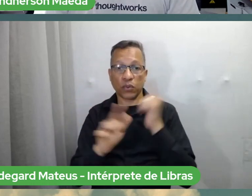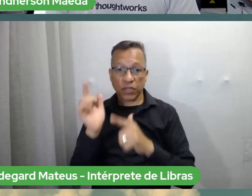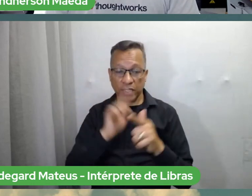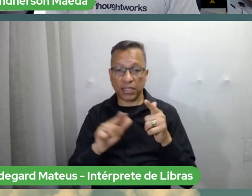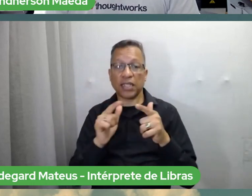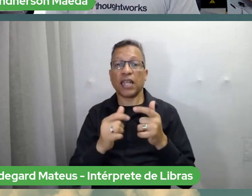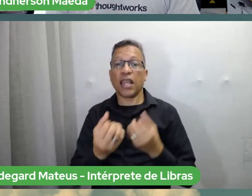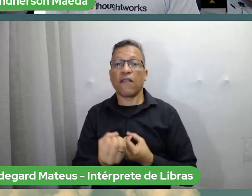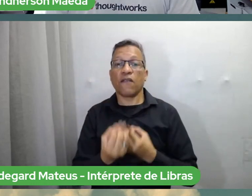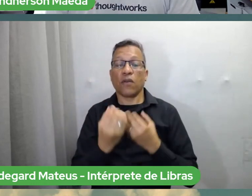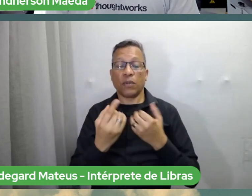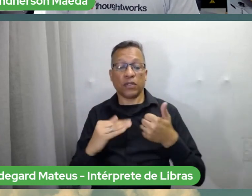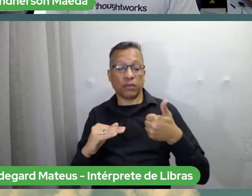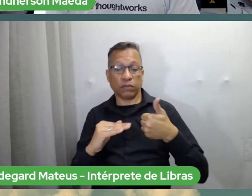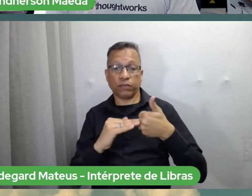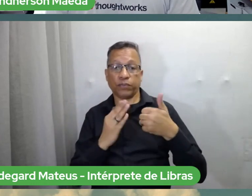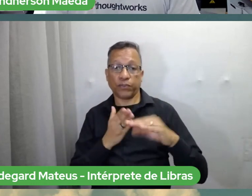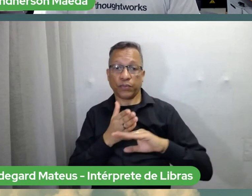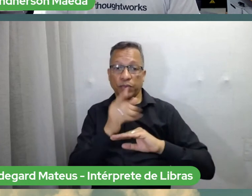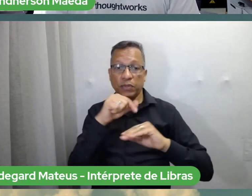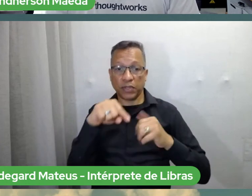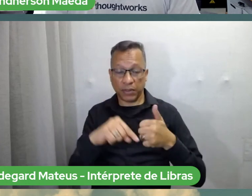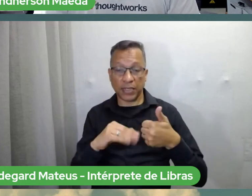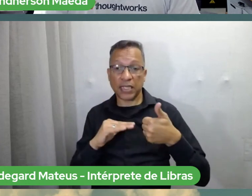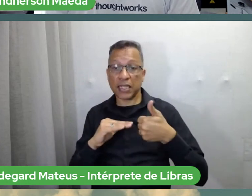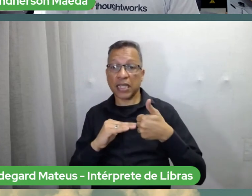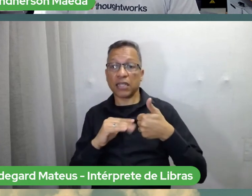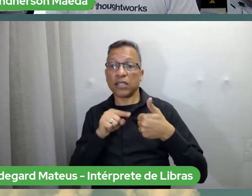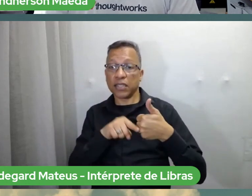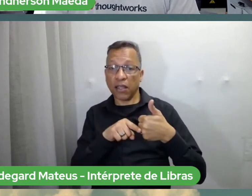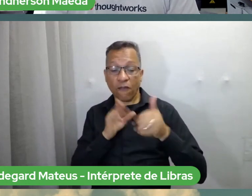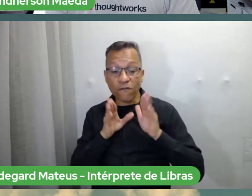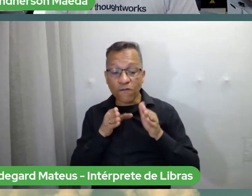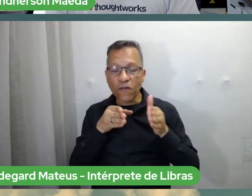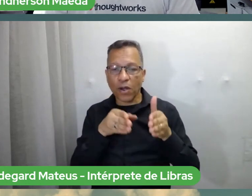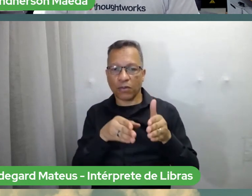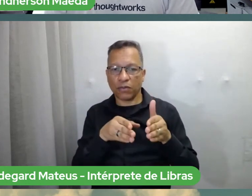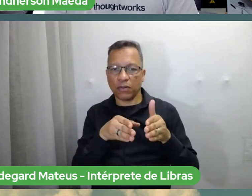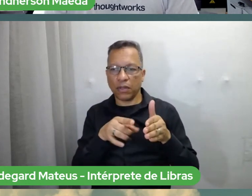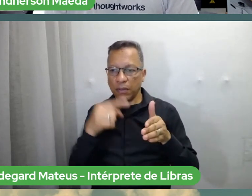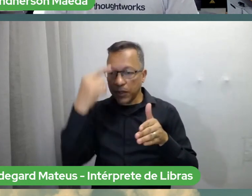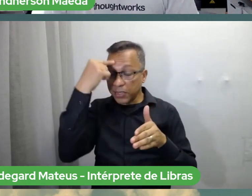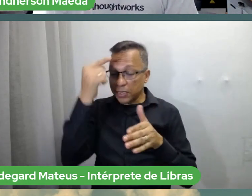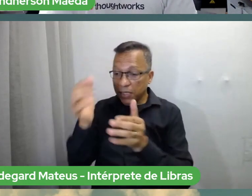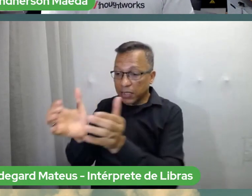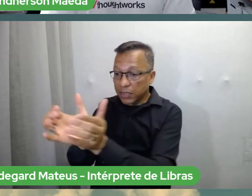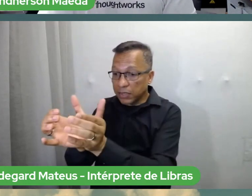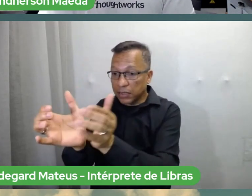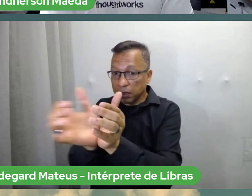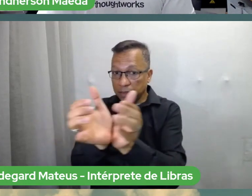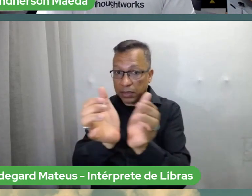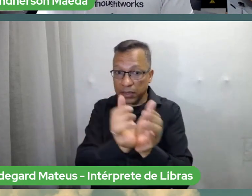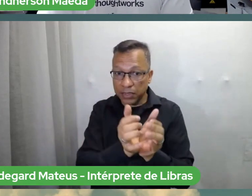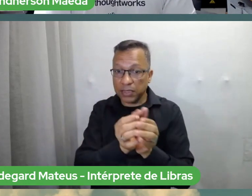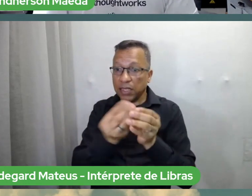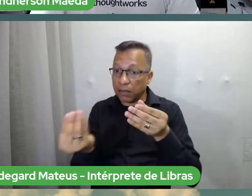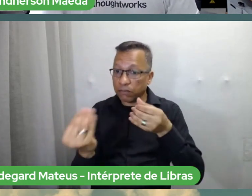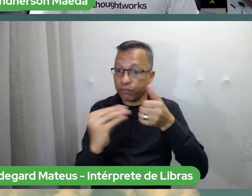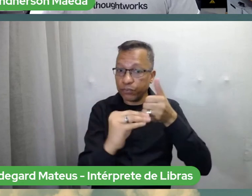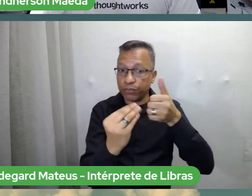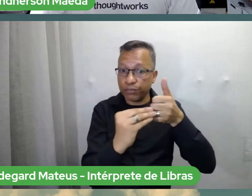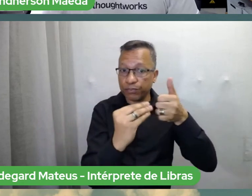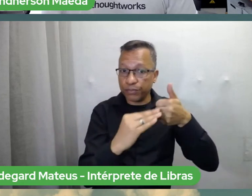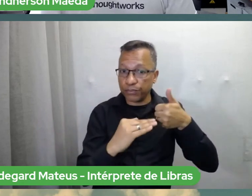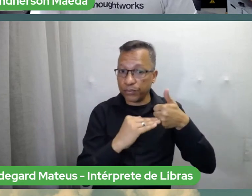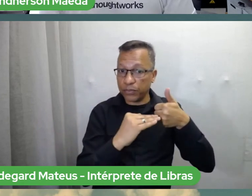mas os dados em si que devem ser o foco agora, né? Então, você vai ter que pensar nos times que estão produzindo esses dados que estão armazenando lá. Esses times vão ser responsáveis por colocar